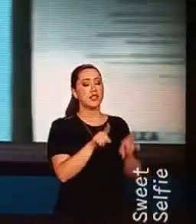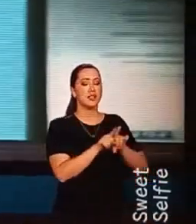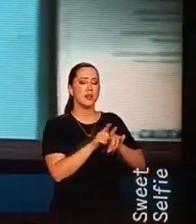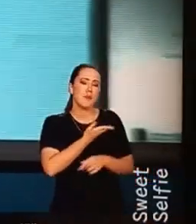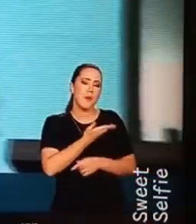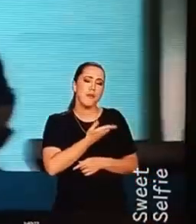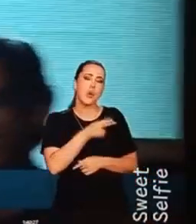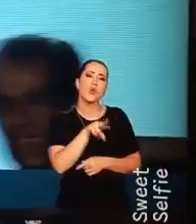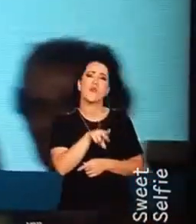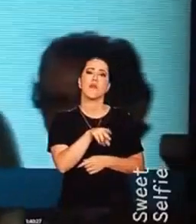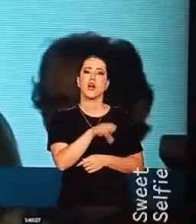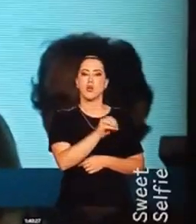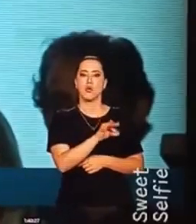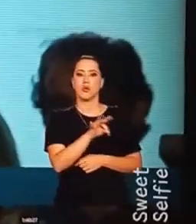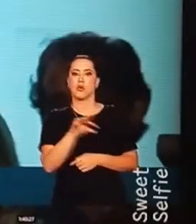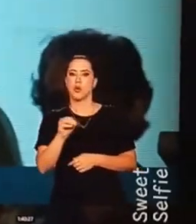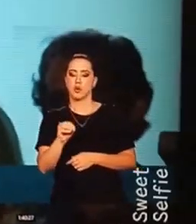eu não quero ir no PT.